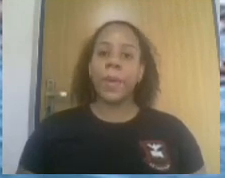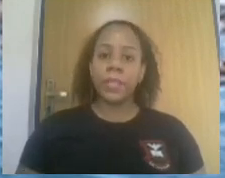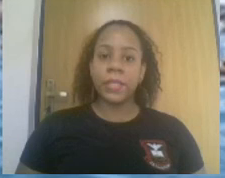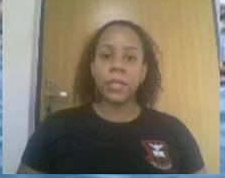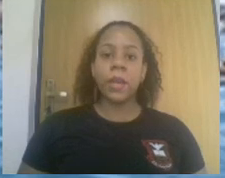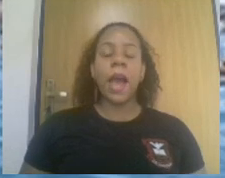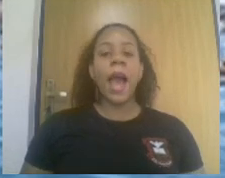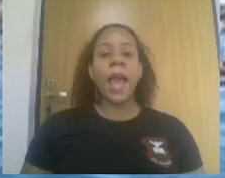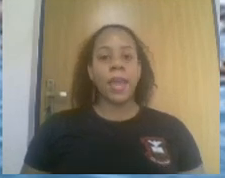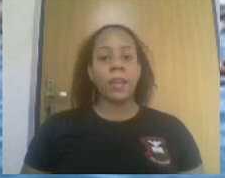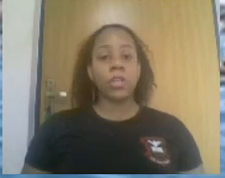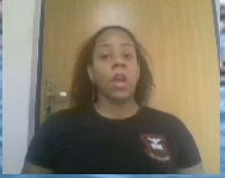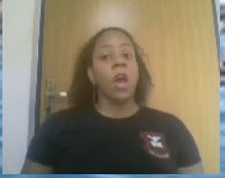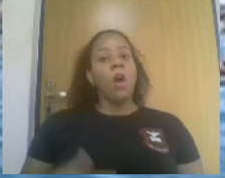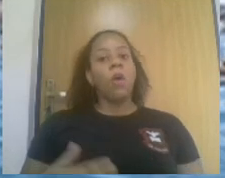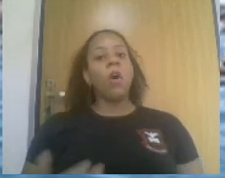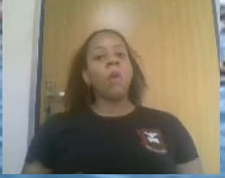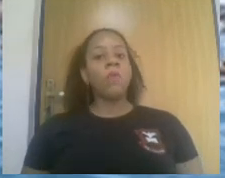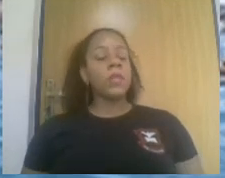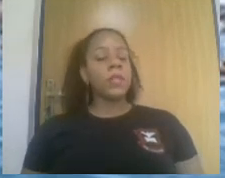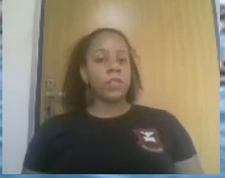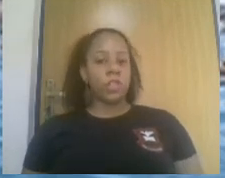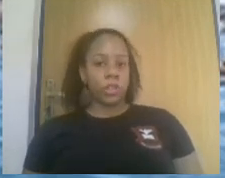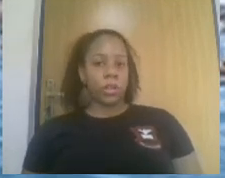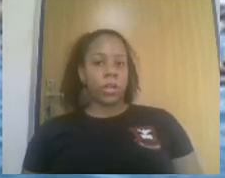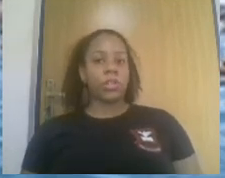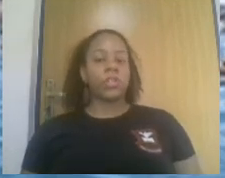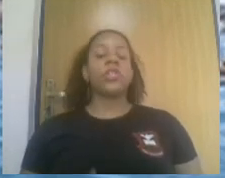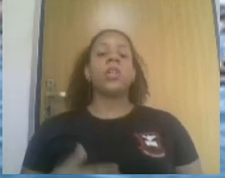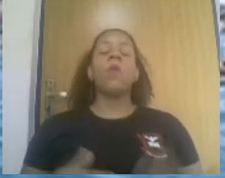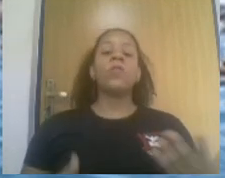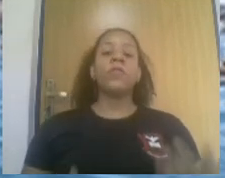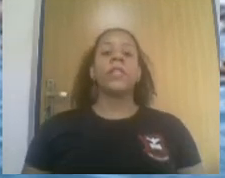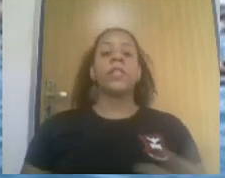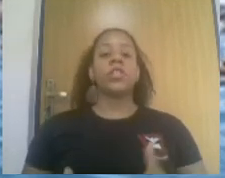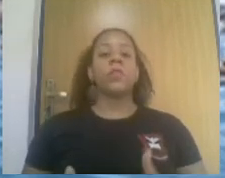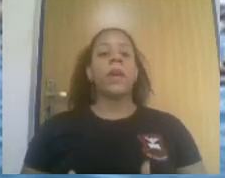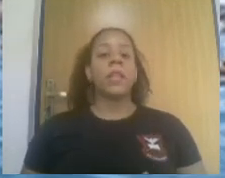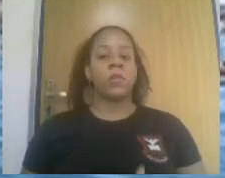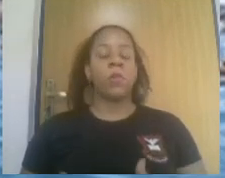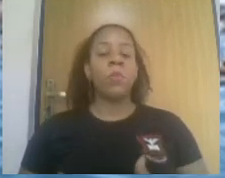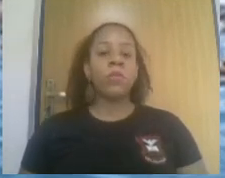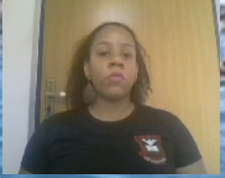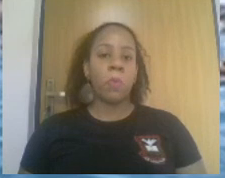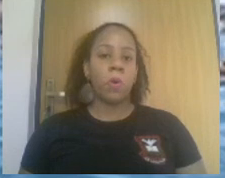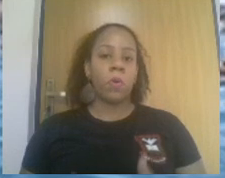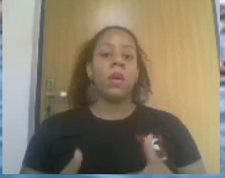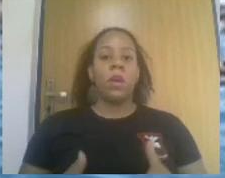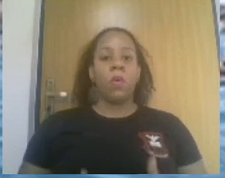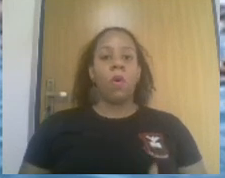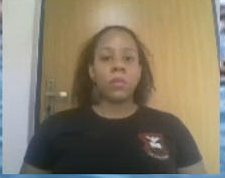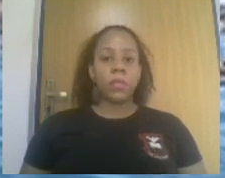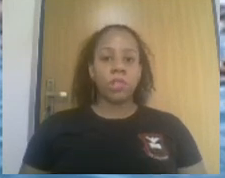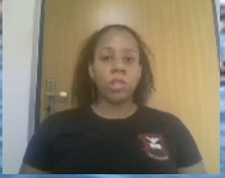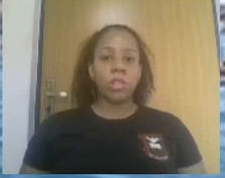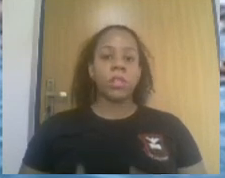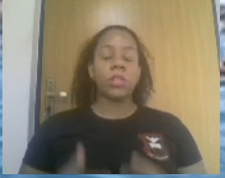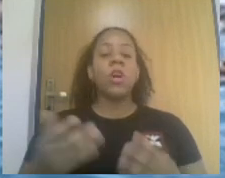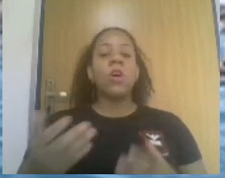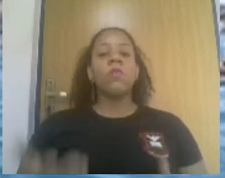território que pertencia a eles. Como os franceses tinham uma relação muito boa com